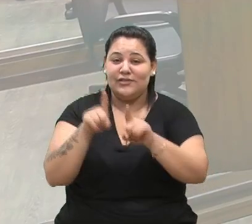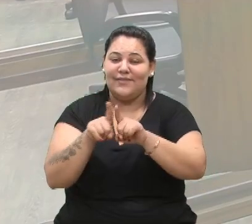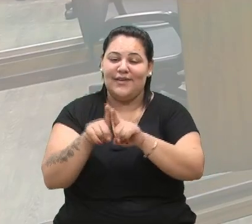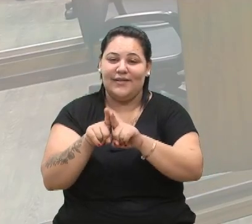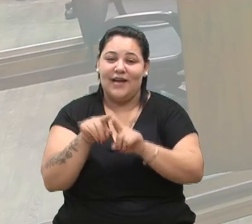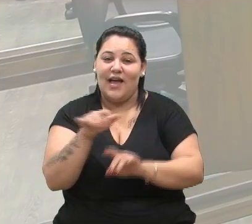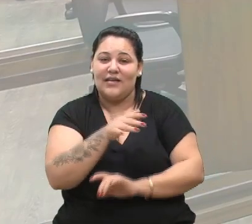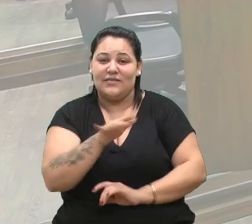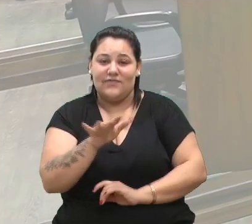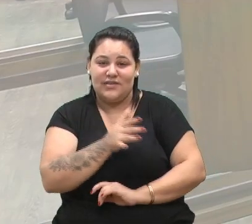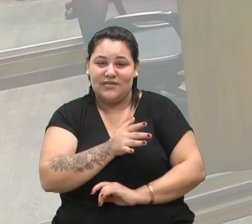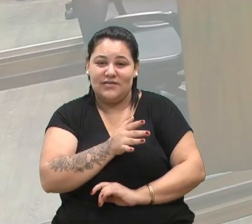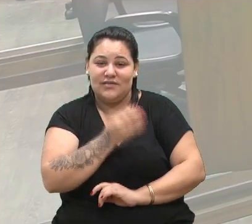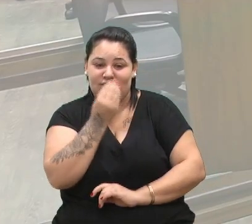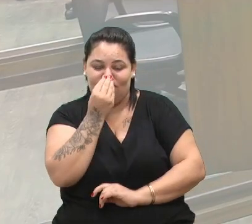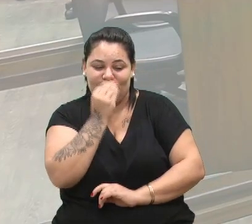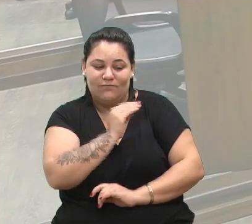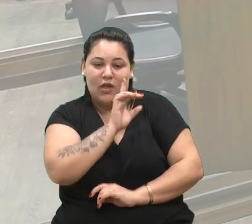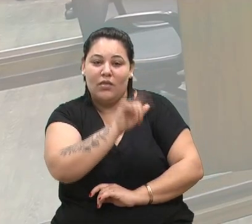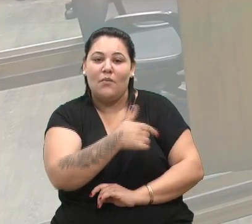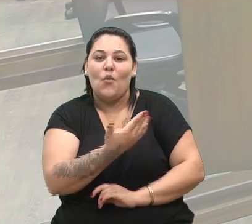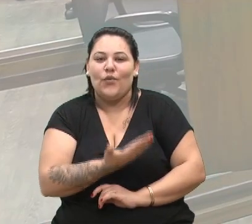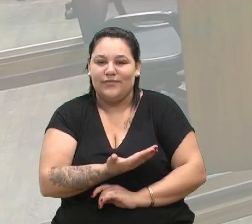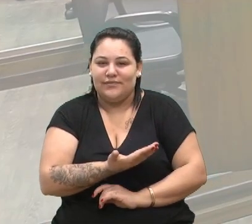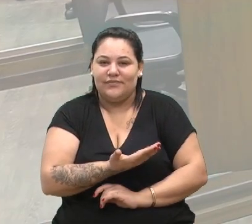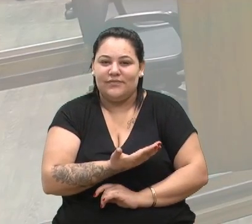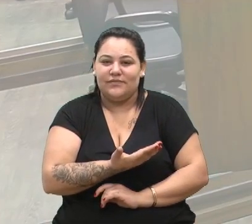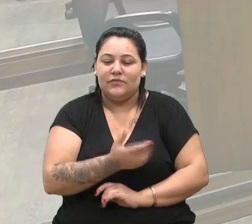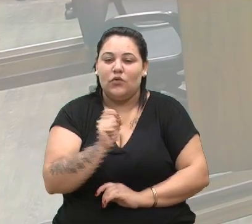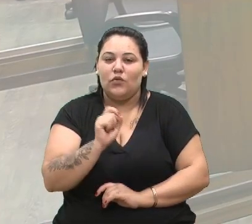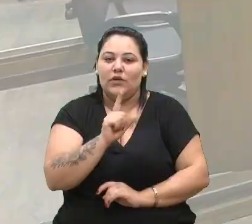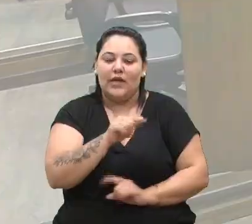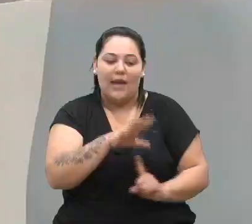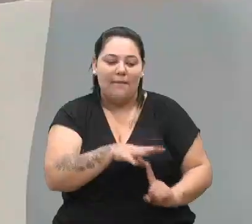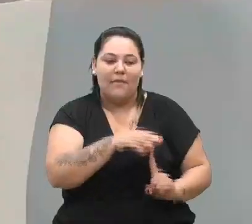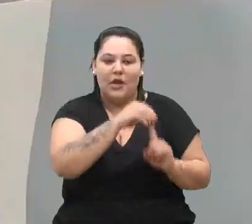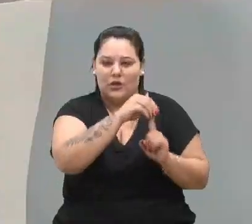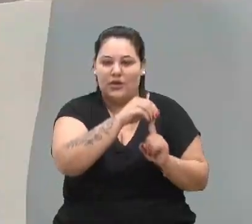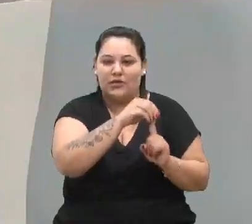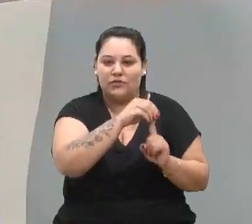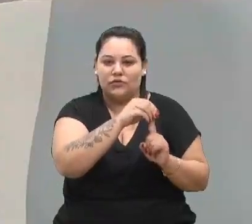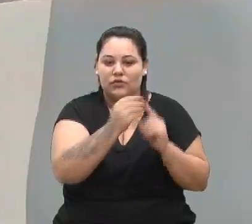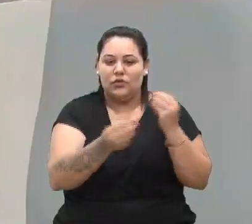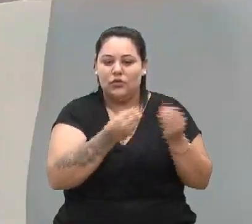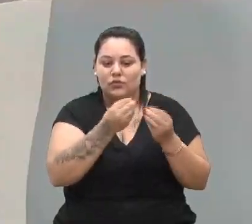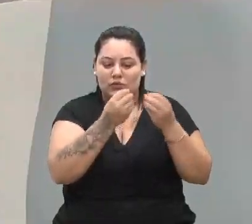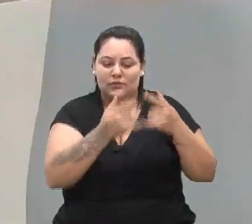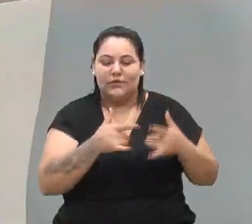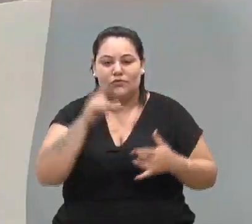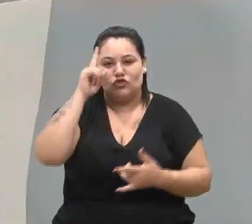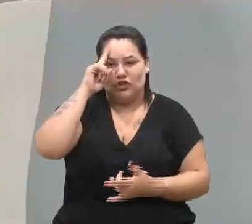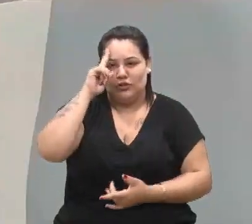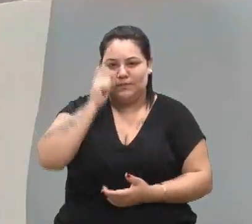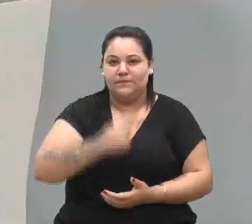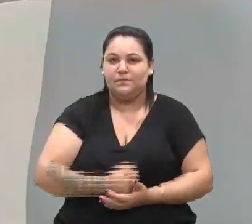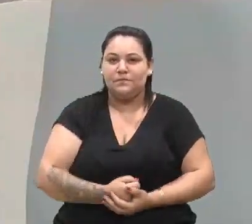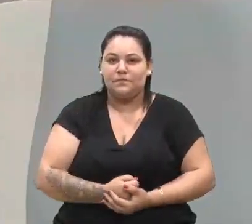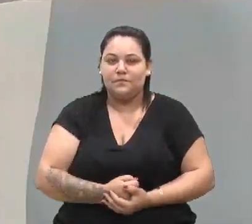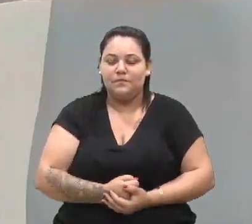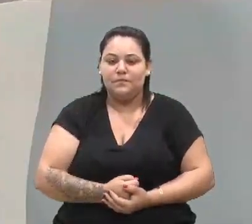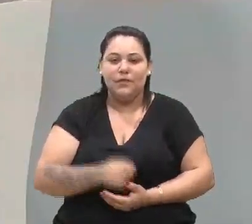deixando para depois aquilo que seria a prioridade, como o senhor falou, no dia a dia. Nunca se